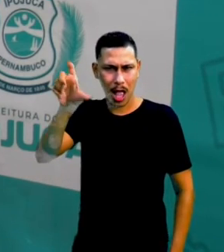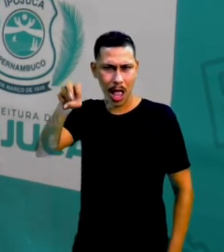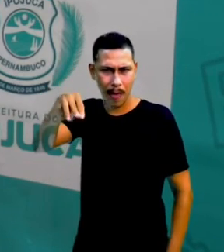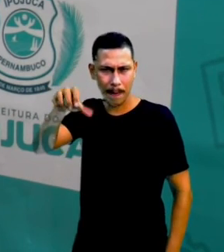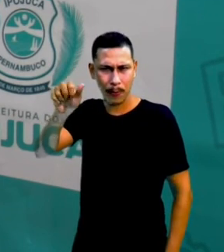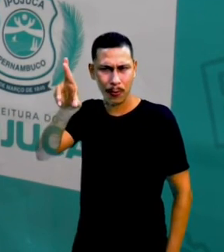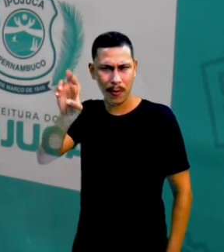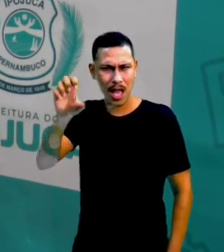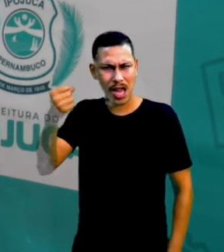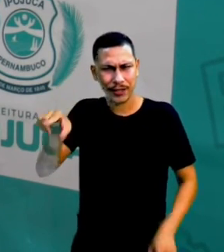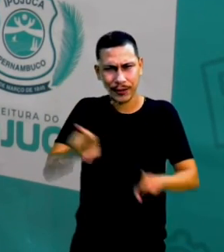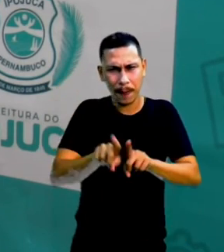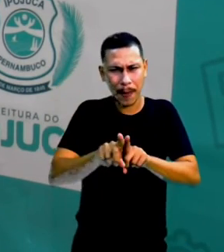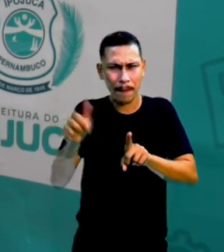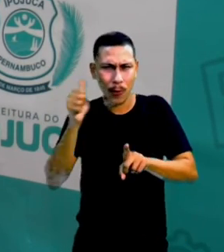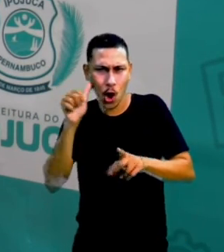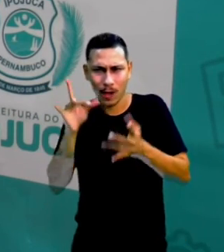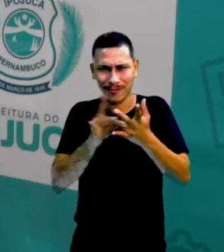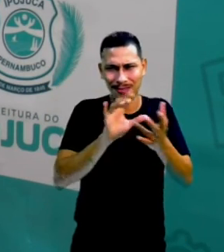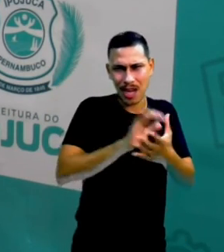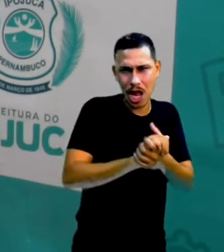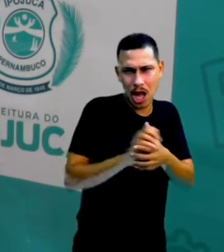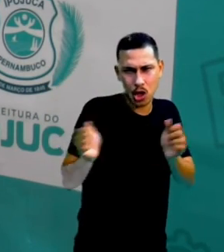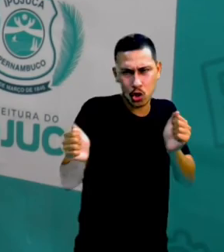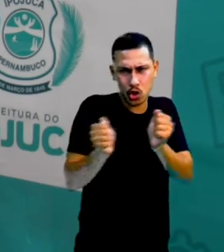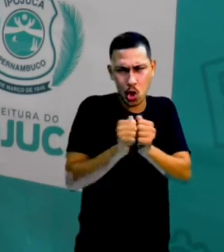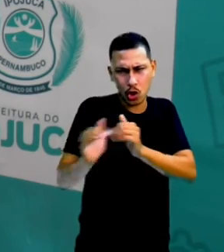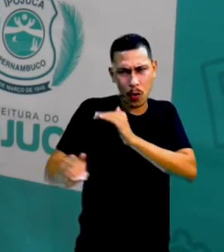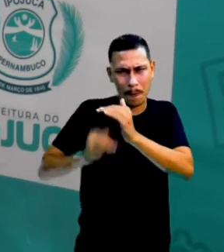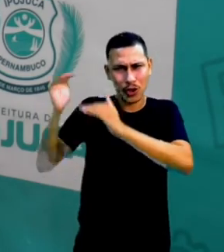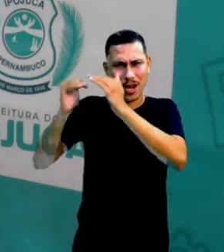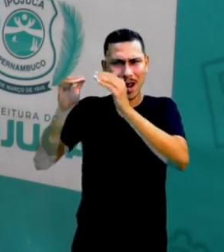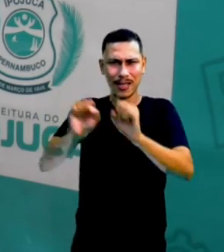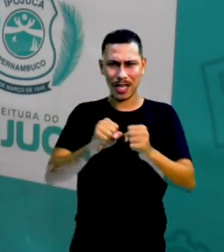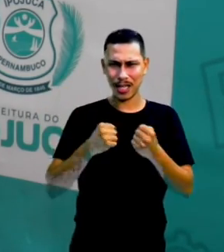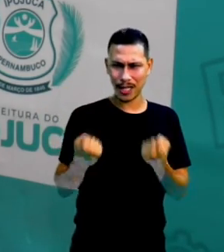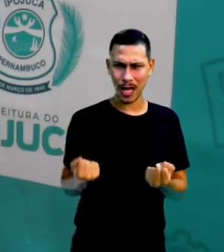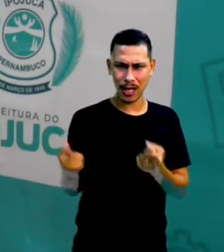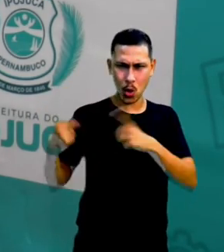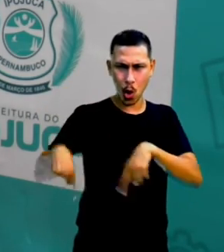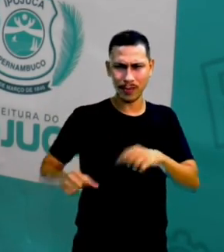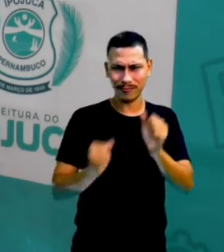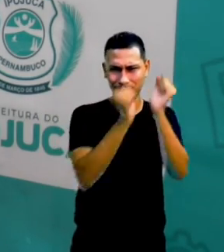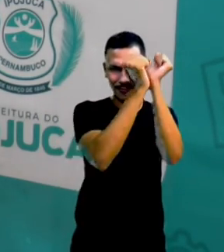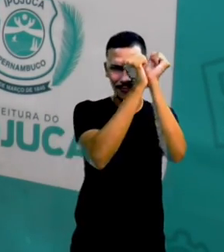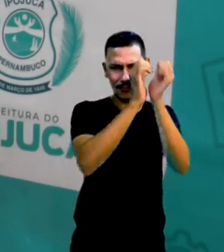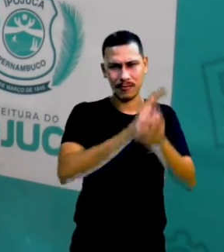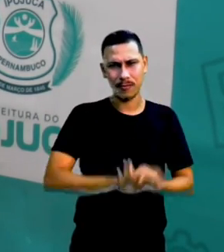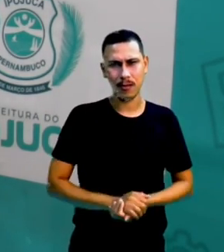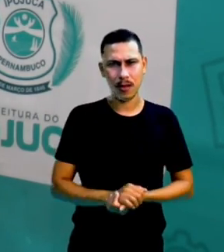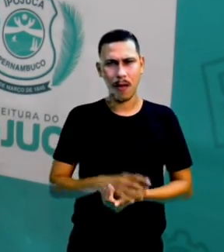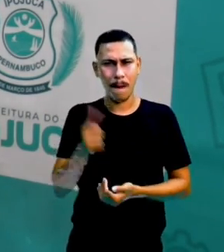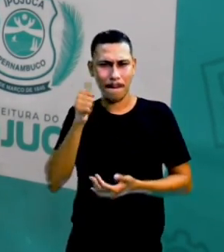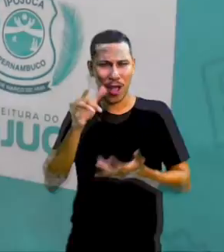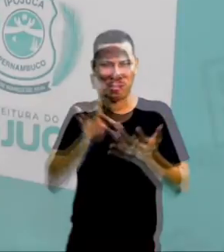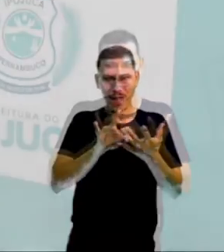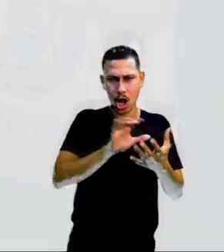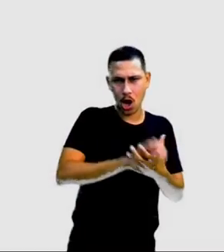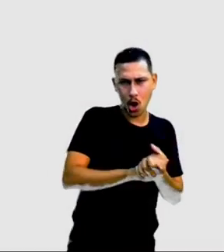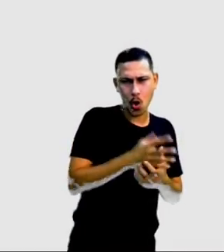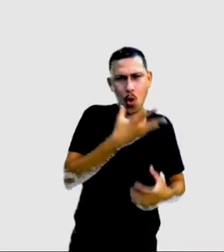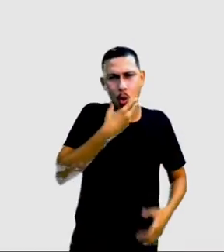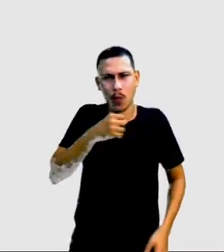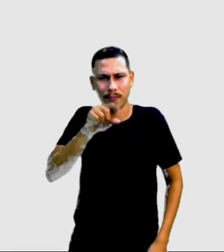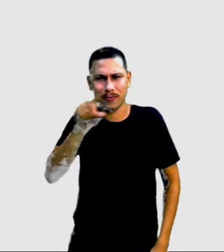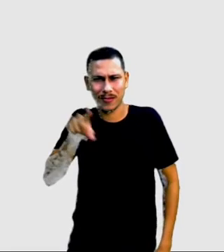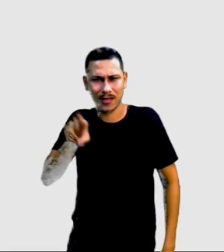dele, essa guerreira que esteve junto com ele nesse processo de resistência. Foi a esposa de Zumbi dos Palmares